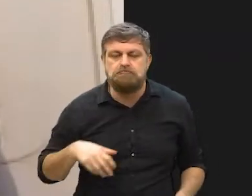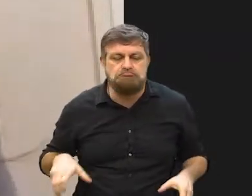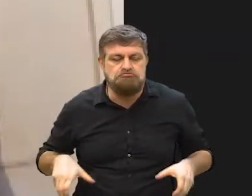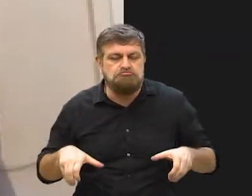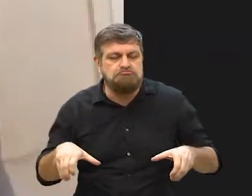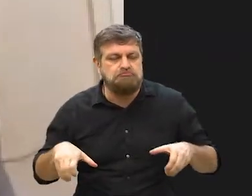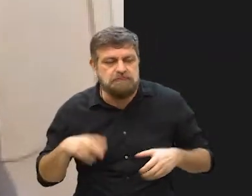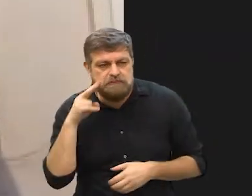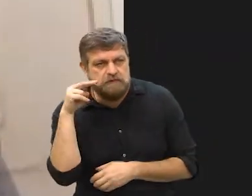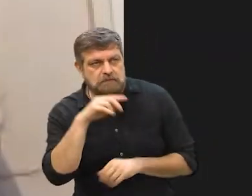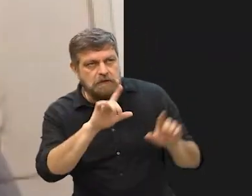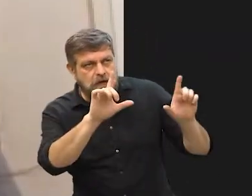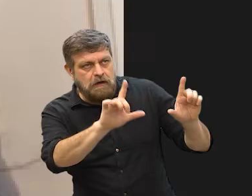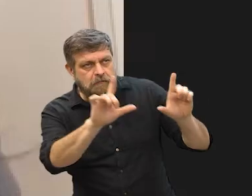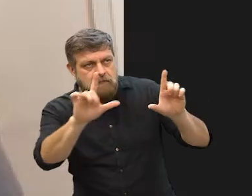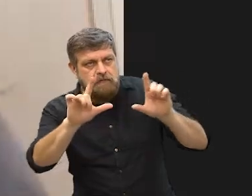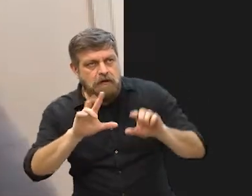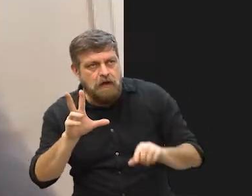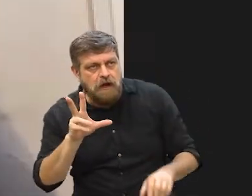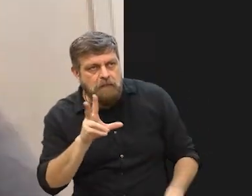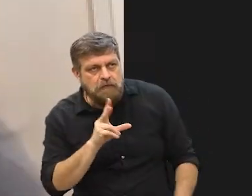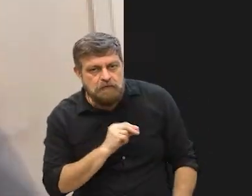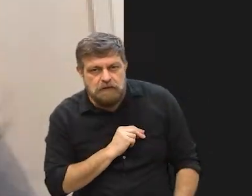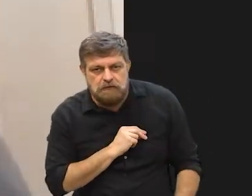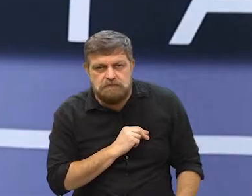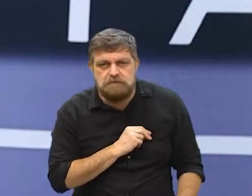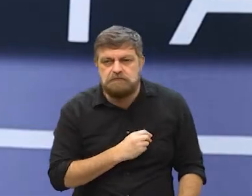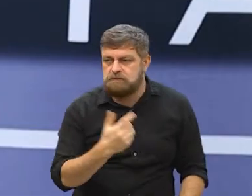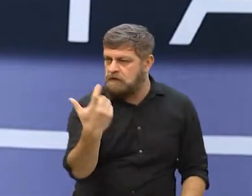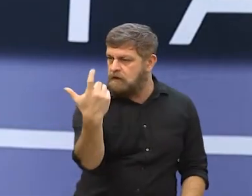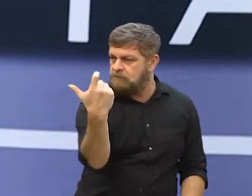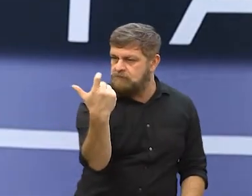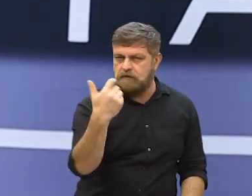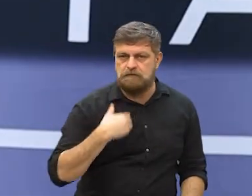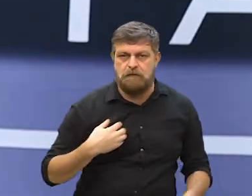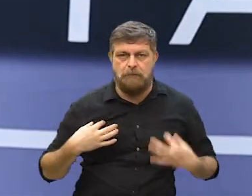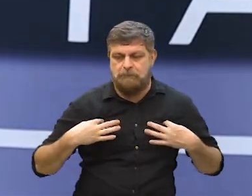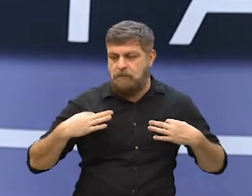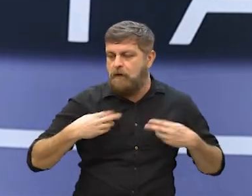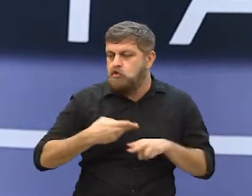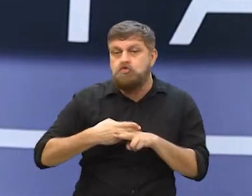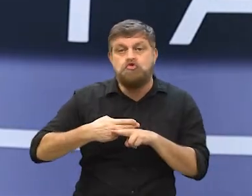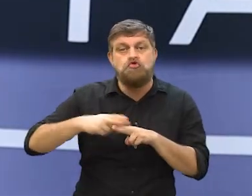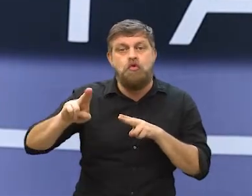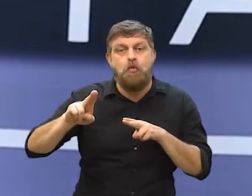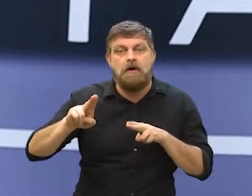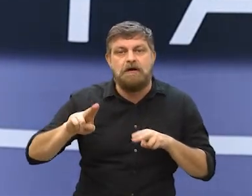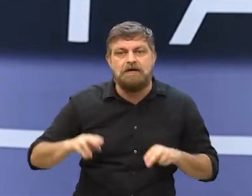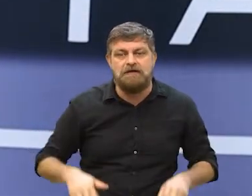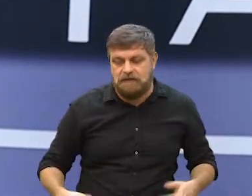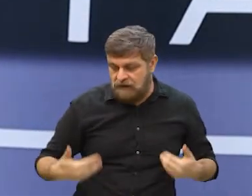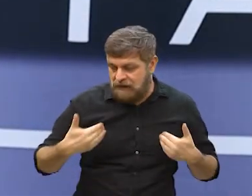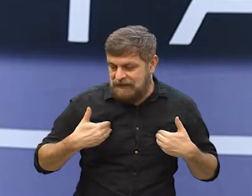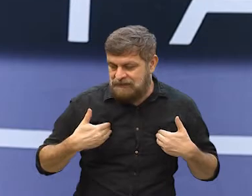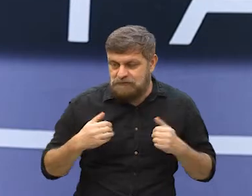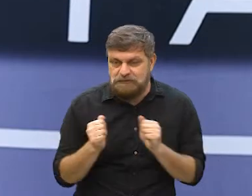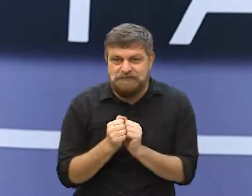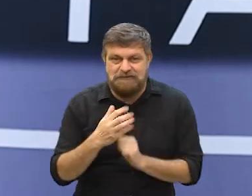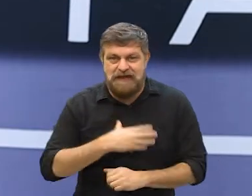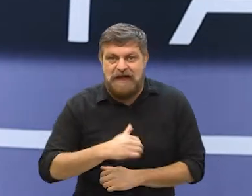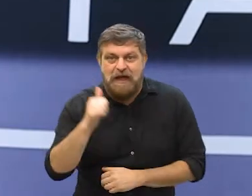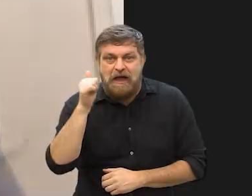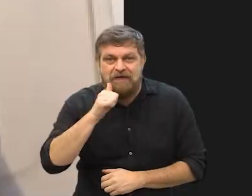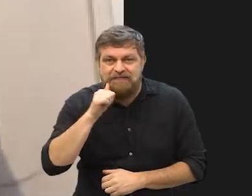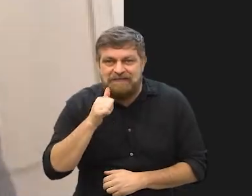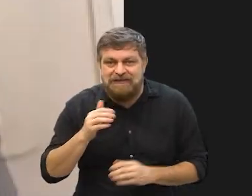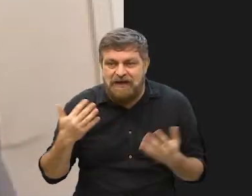medo do que teria lá, né? Falei, ai, meu Deus. Tirei fotos, assim, sem nada. Falei, meu Deus. Fui com a minha filha, né? Falei assim,